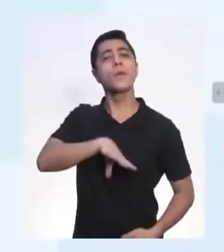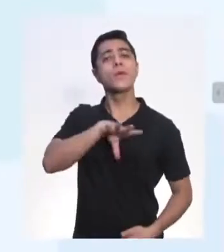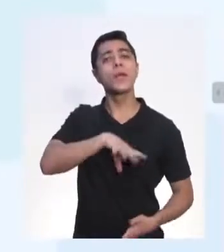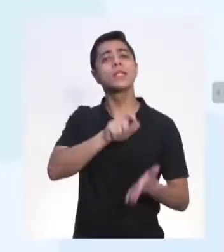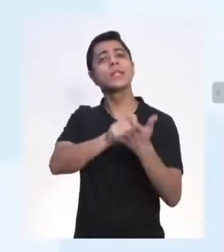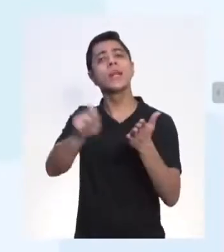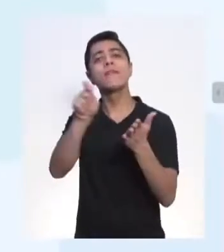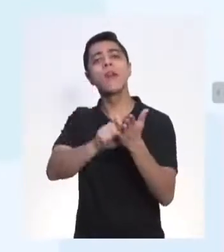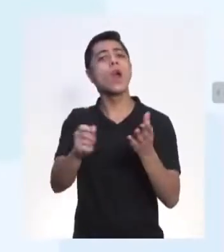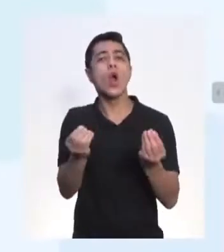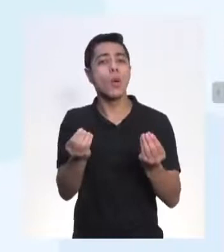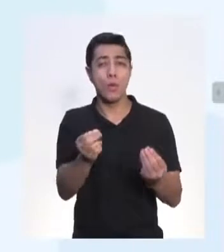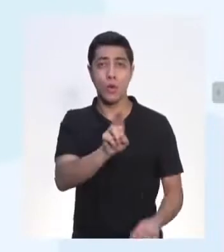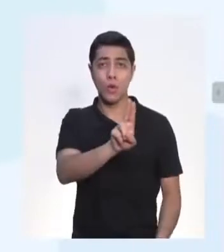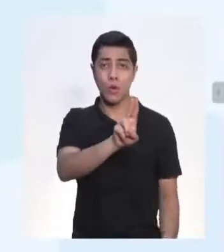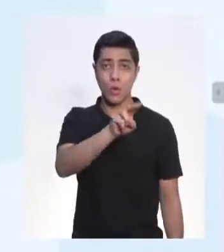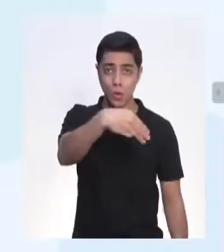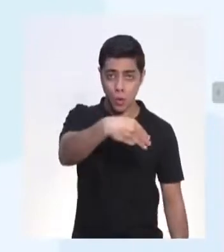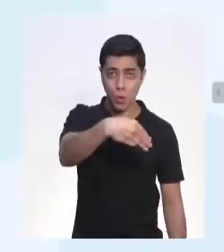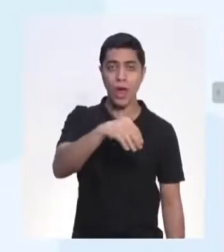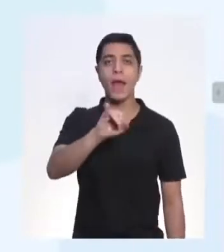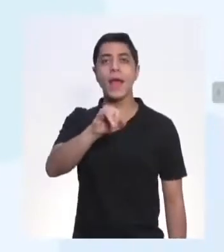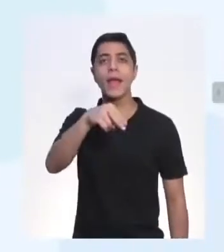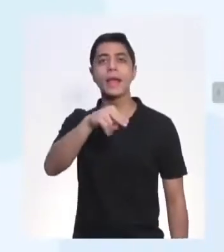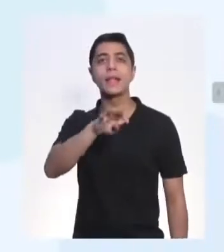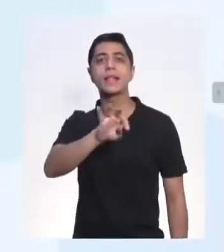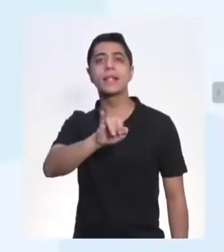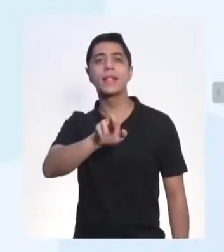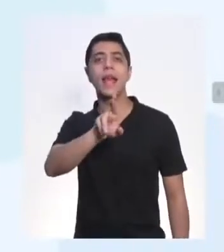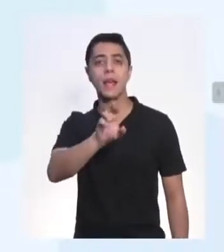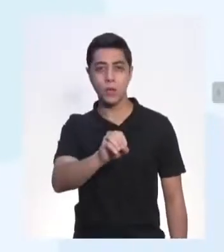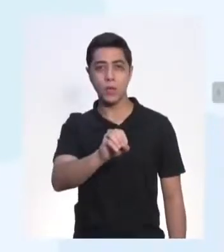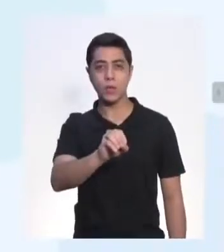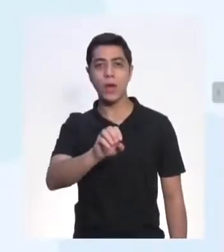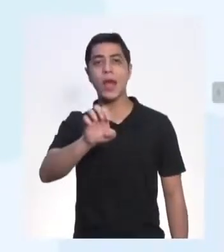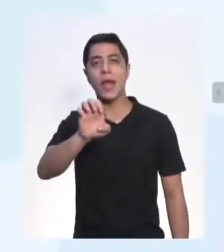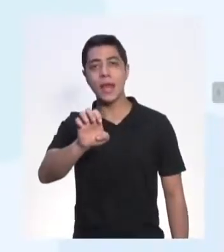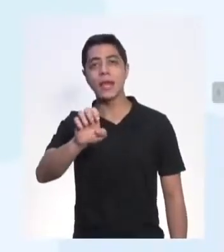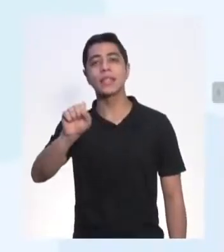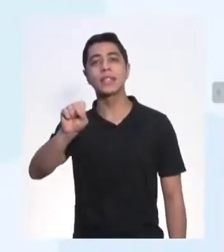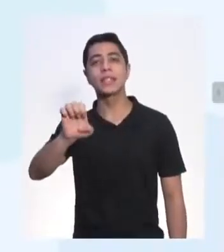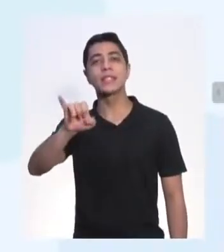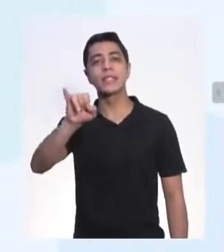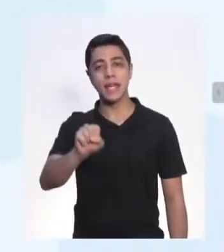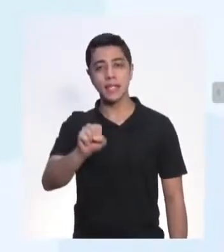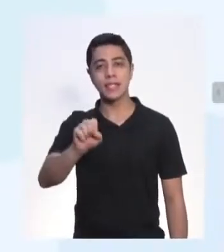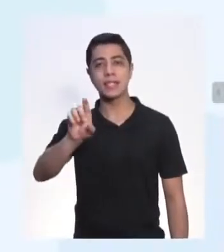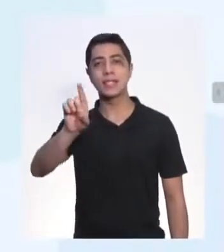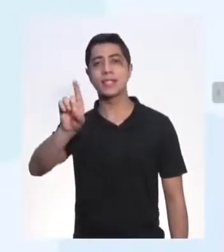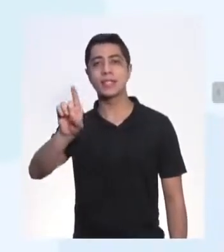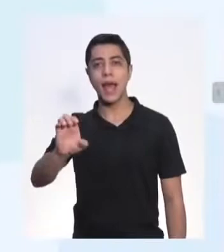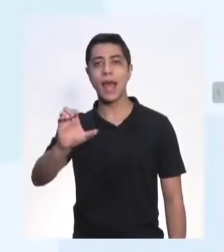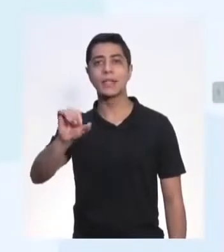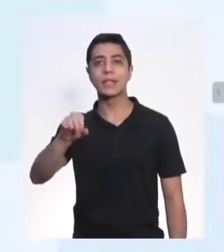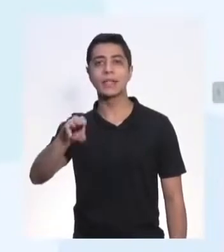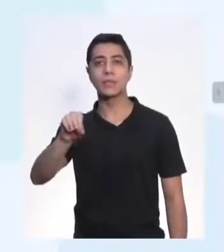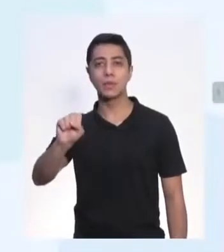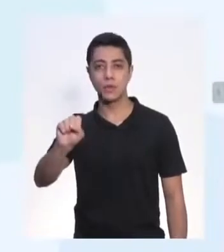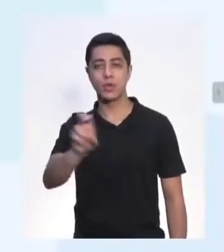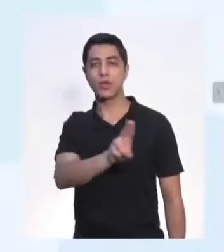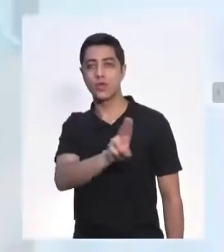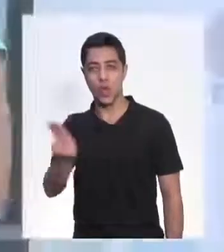1 inteiro e 6 décimos. Ok? Então, a gente tinha a fração